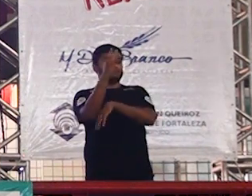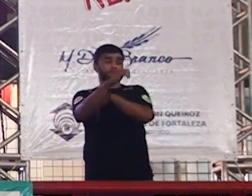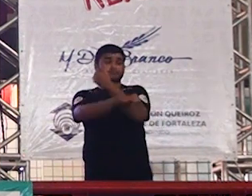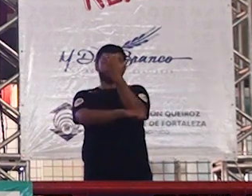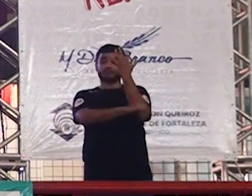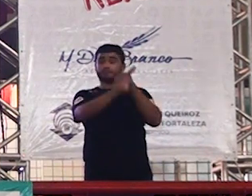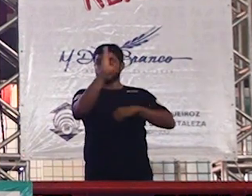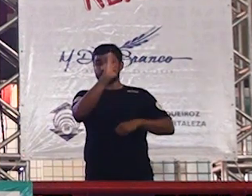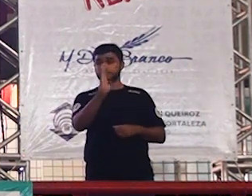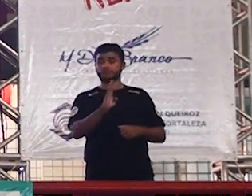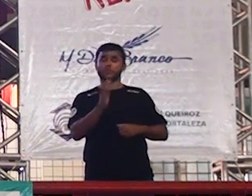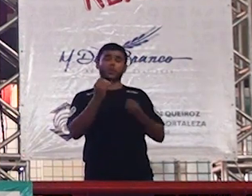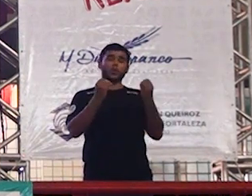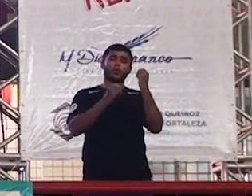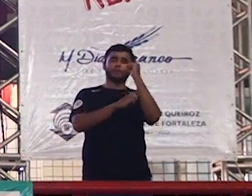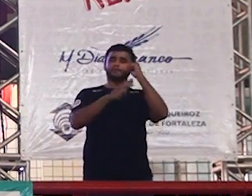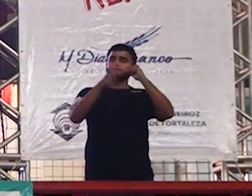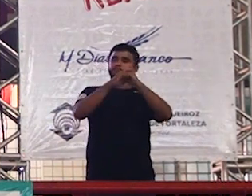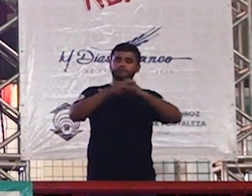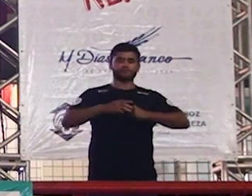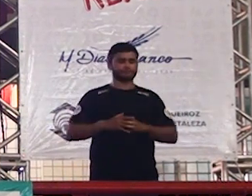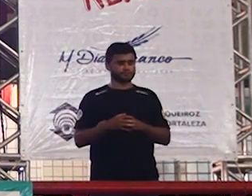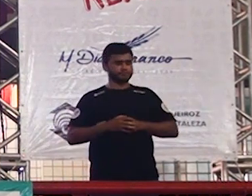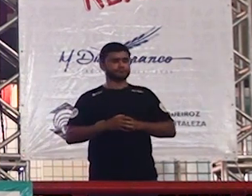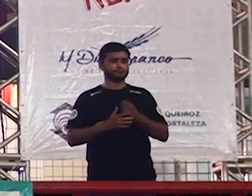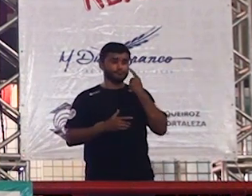brasileira, tá? Olha 2008, ó.